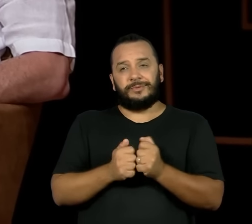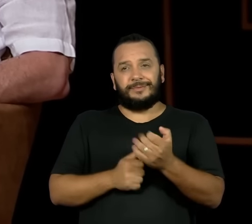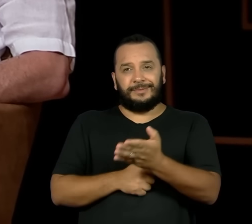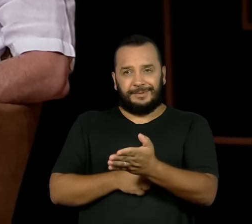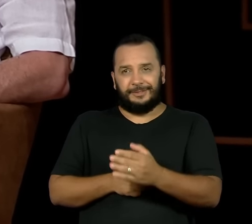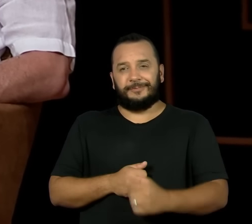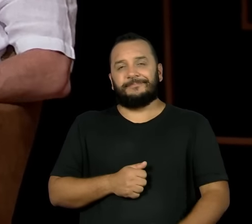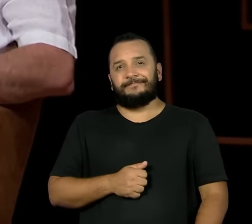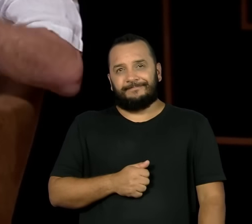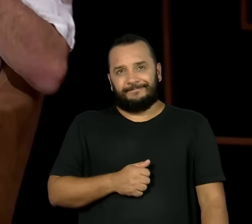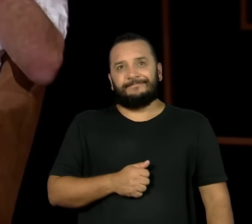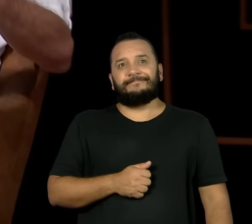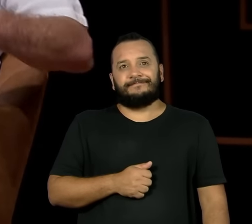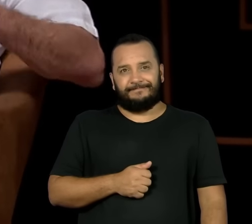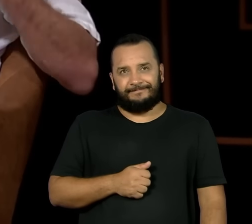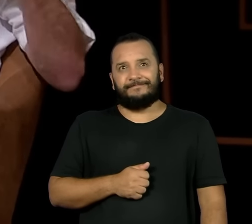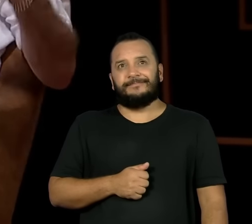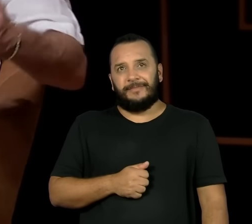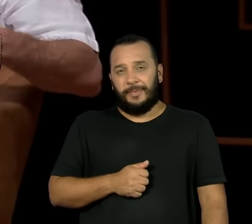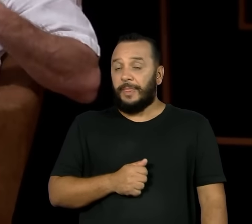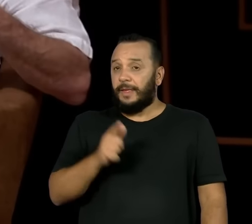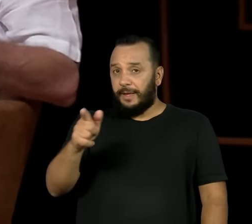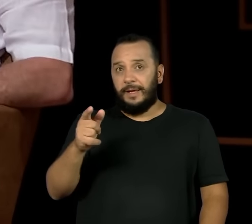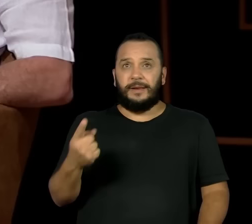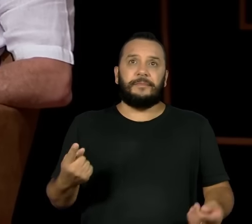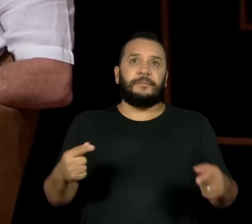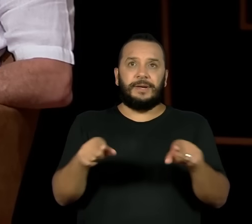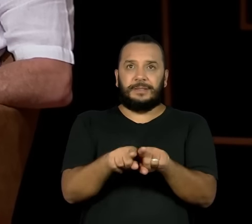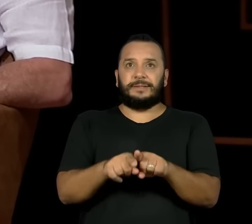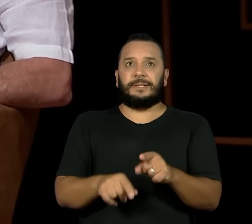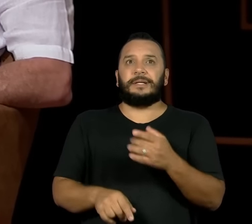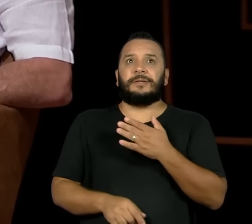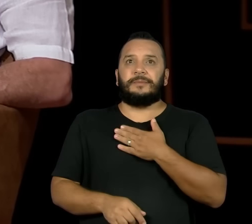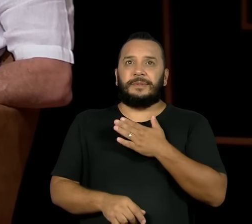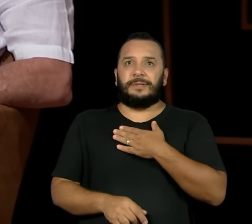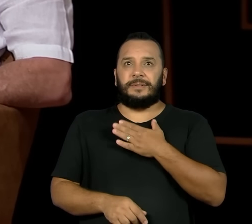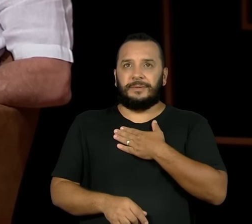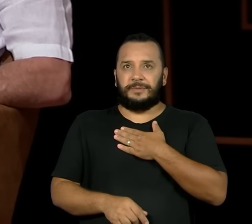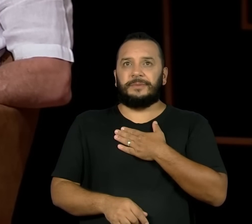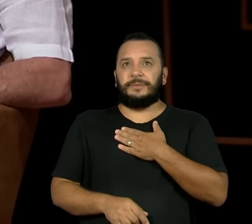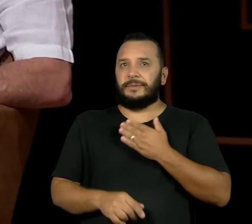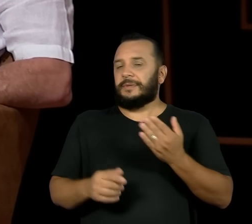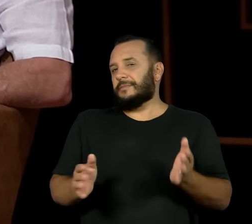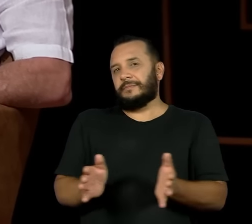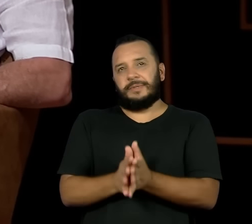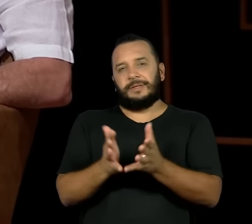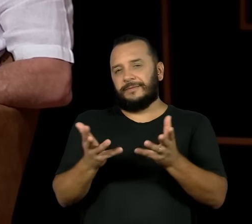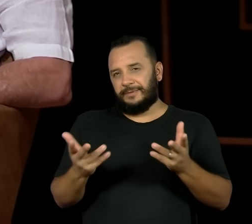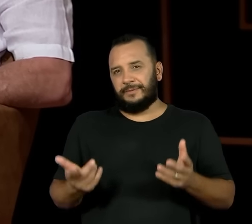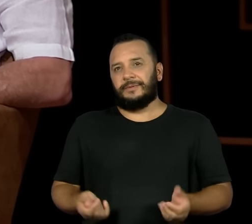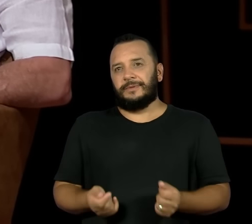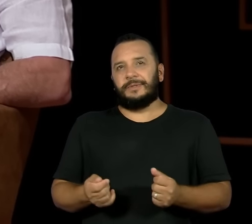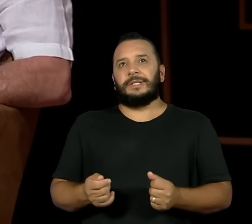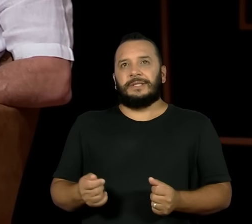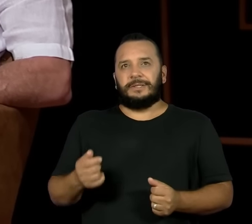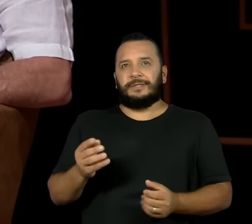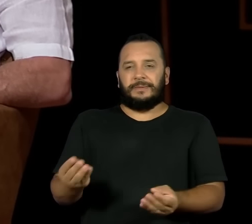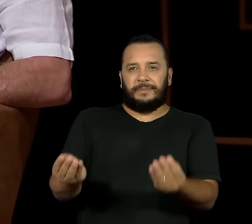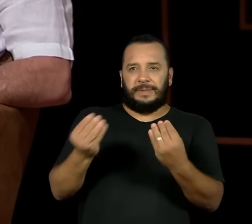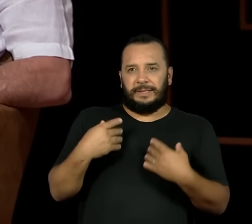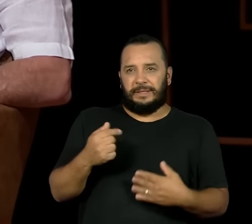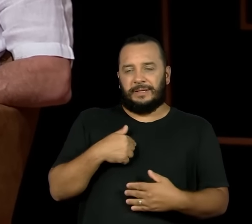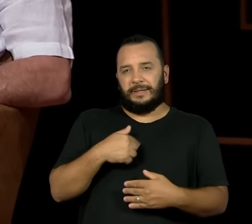Então era realmente um um parceiro eh incrível assim que me deu grandes